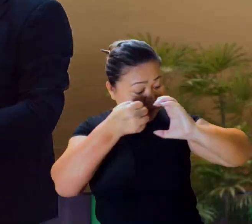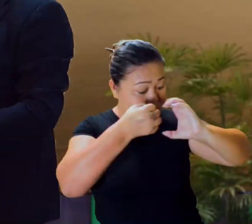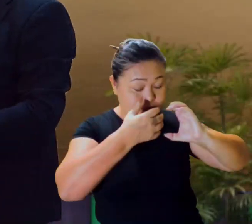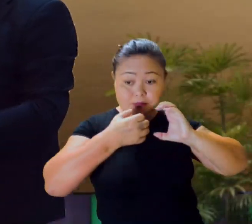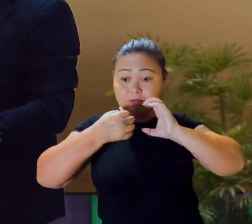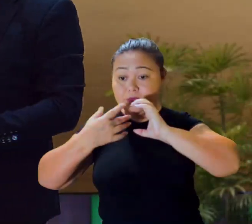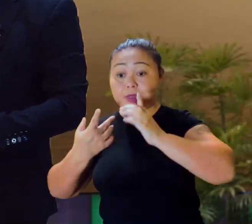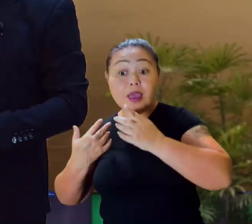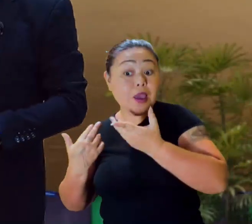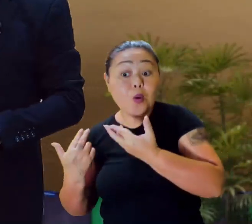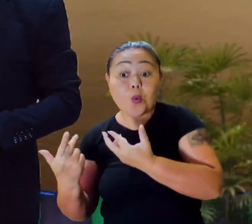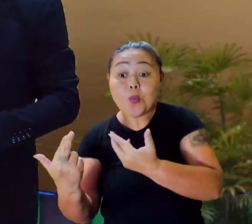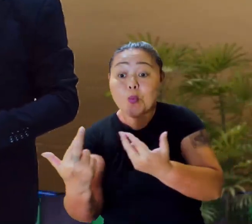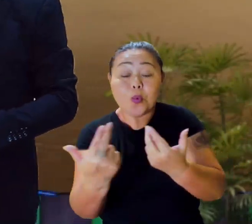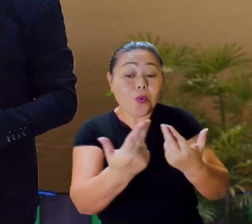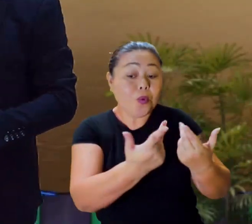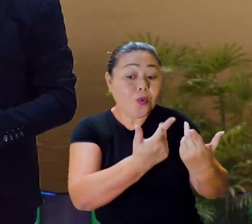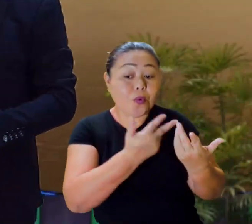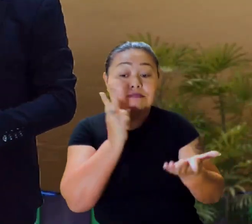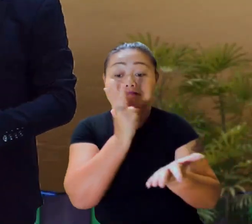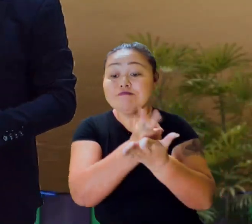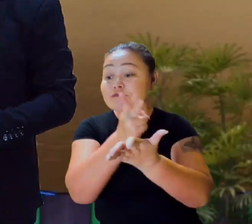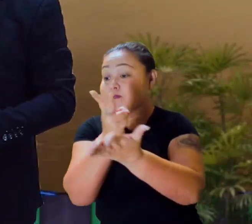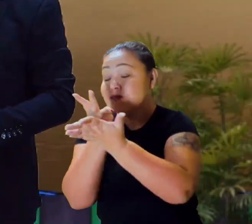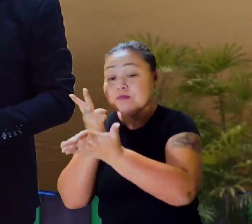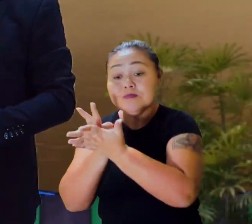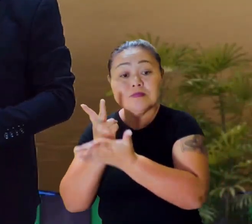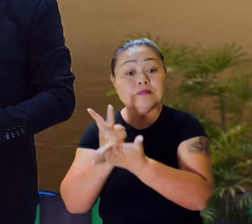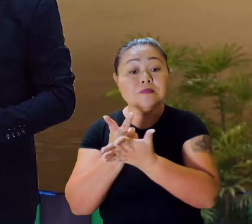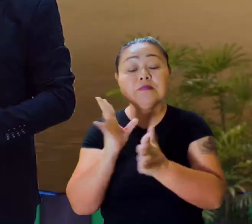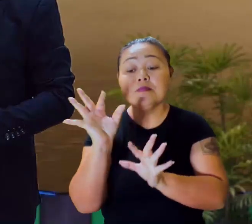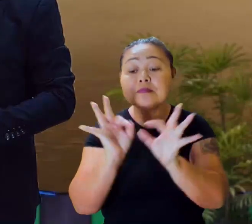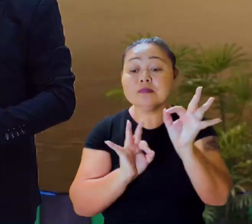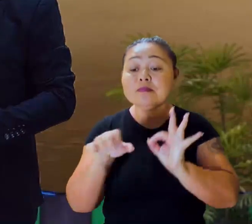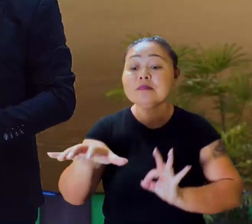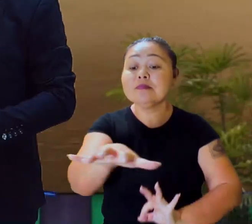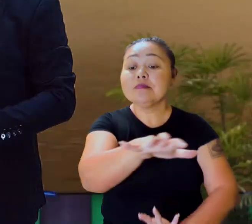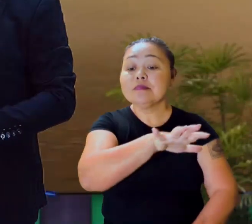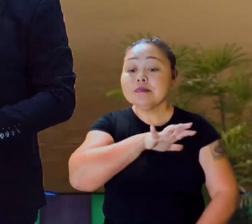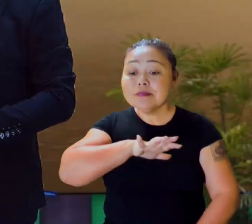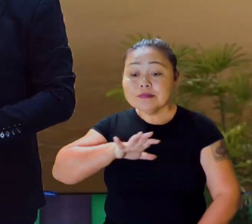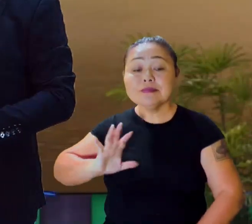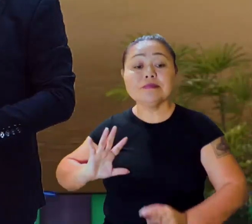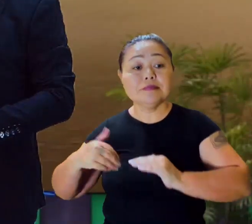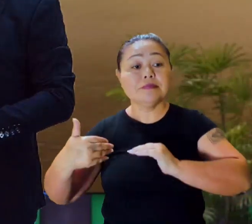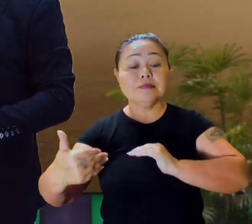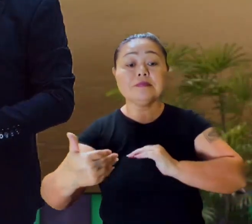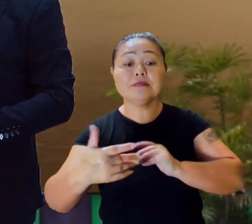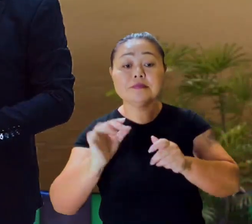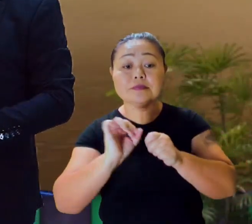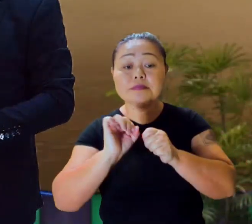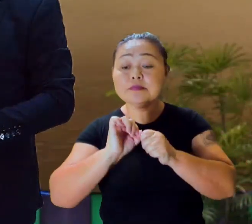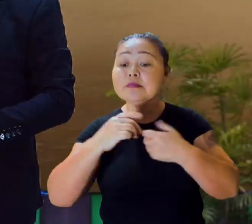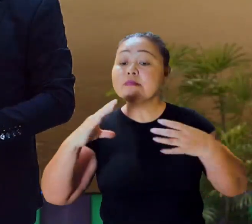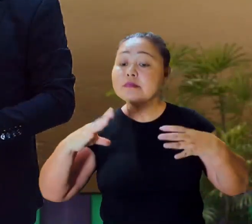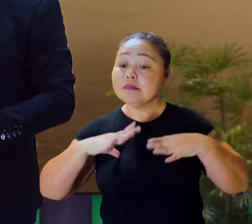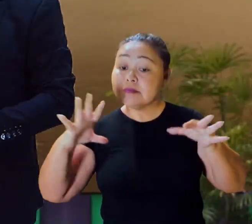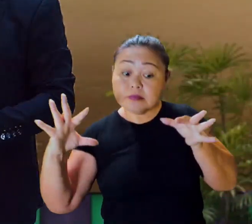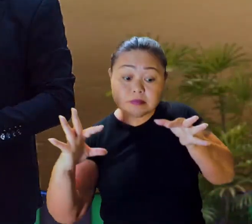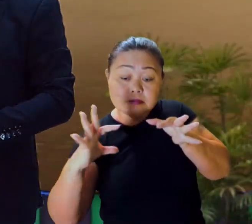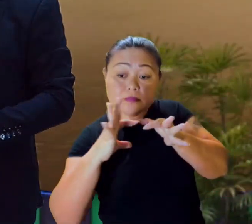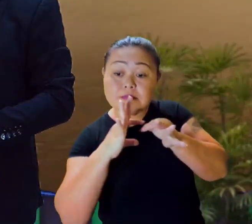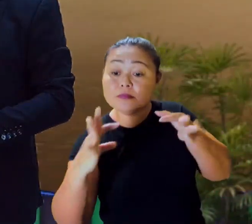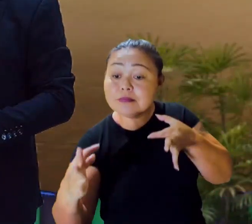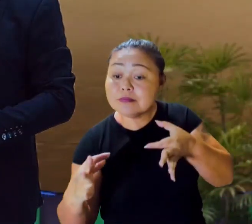como indústria. Aí a gente tem esse conceito da formação de uma região metropolitana. Essas cidades